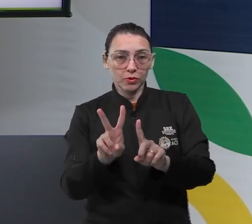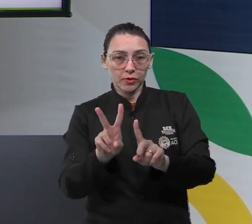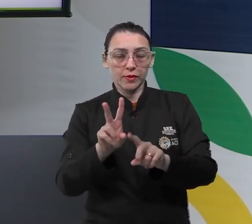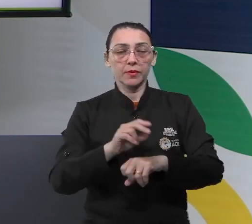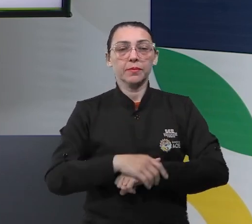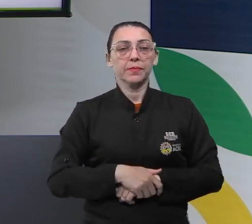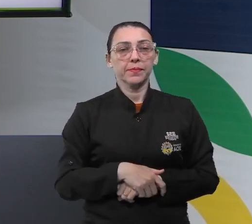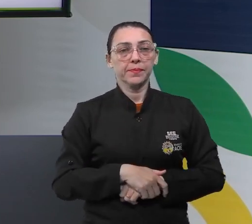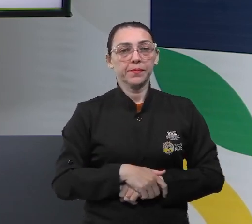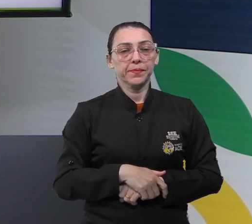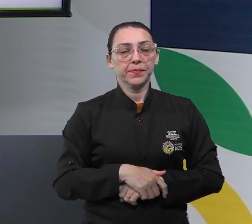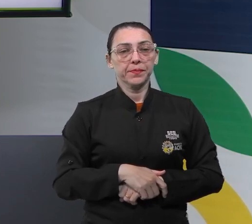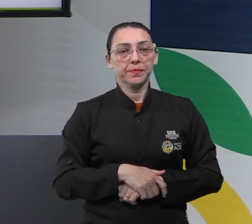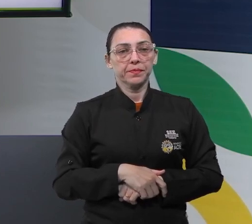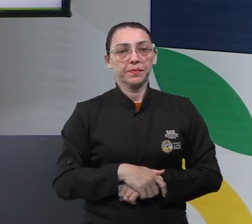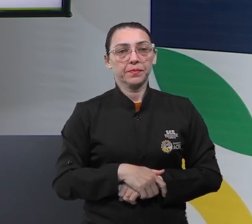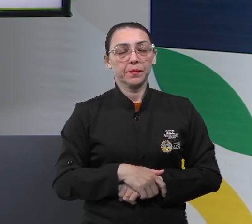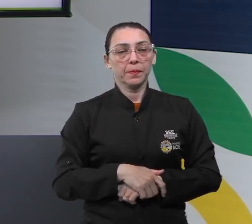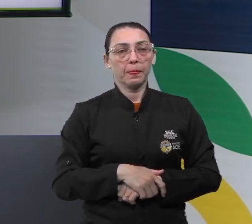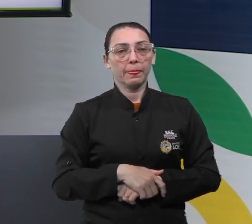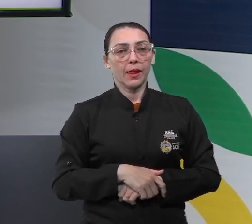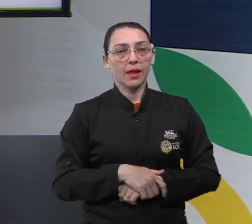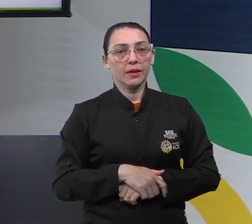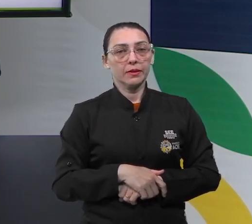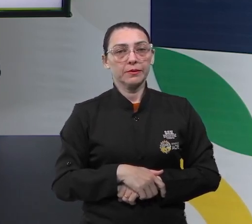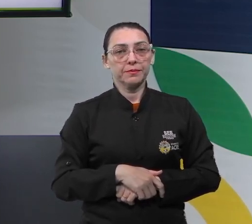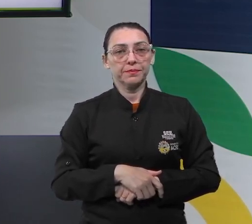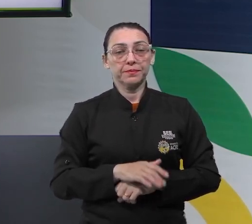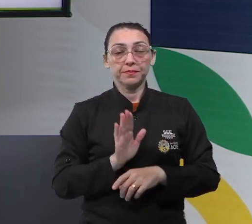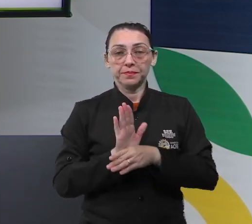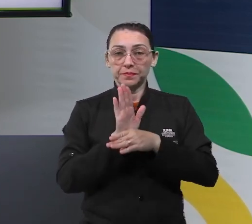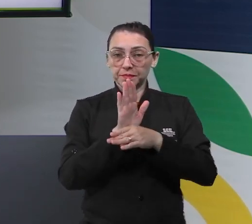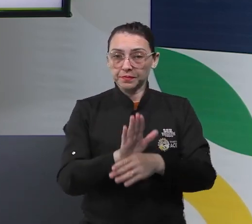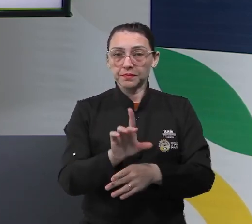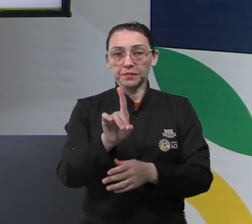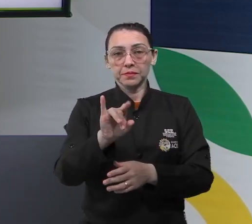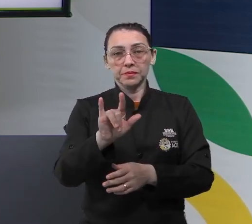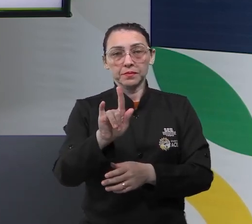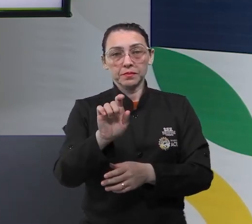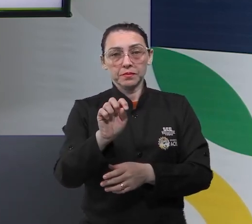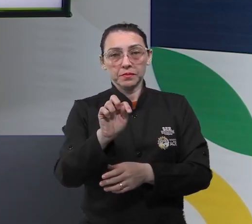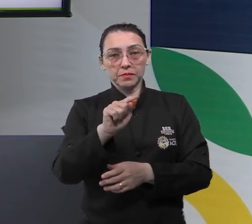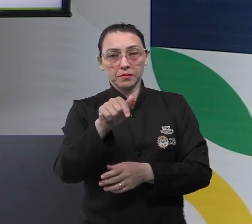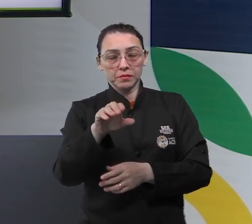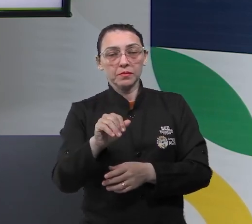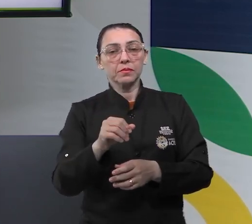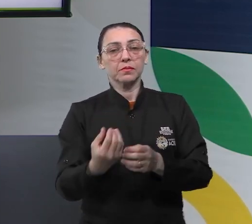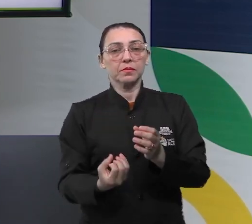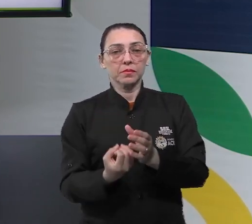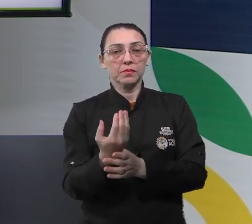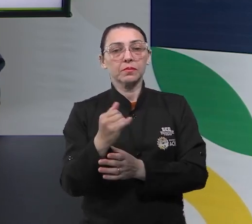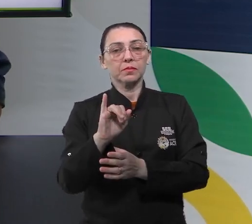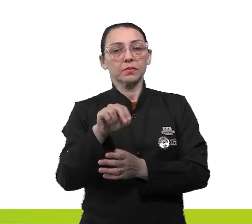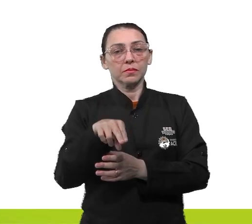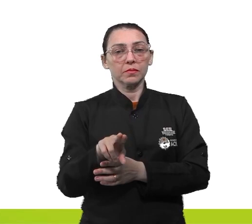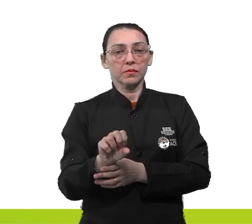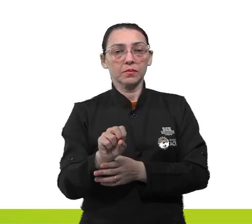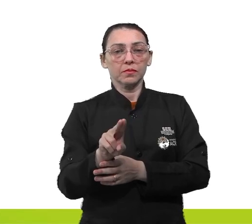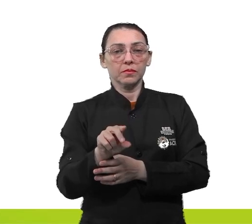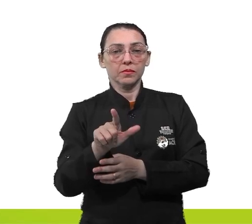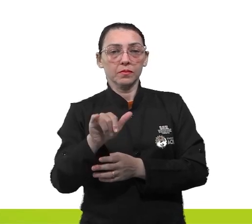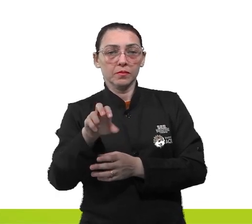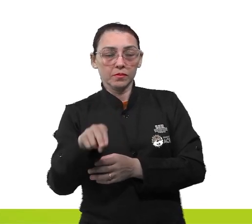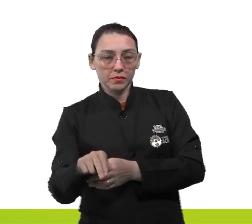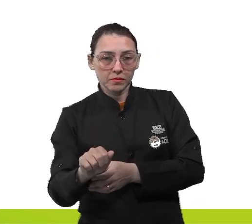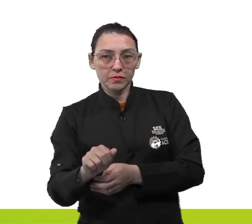tipo 2, tá certo? Então, o pâncreas ele tem essas duas funções, ajudar na digestão e produzir insulina, tá ok?